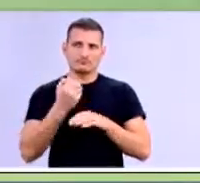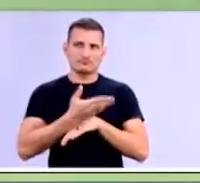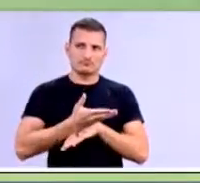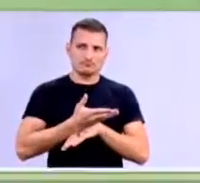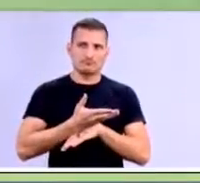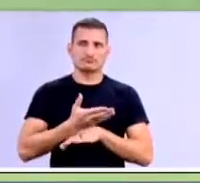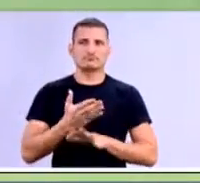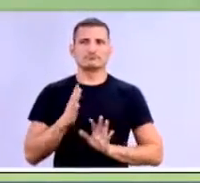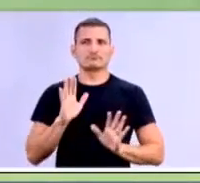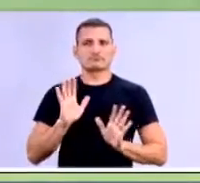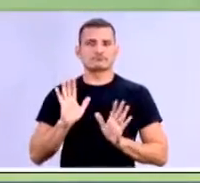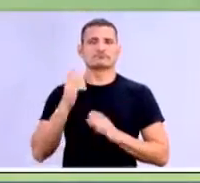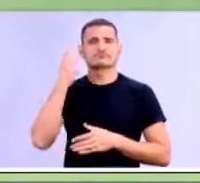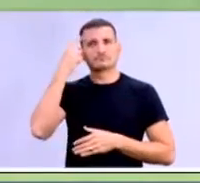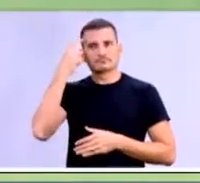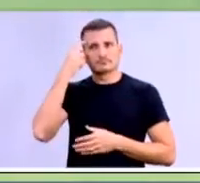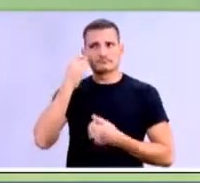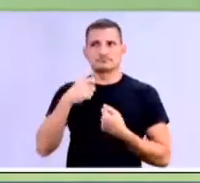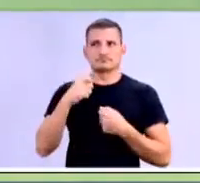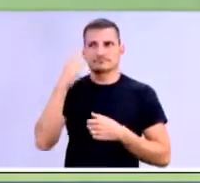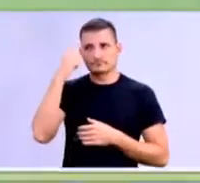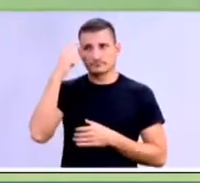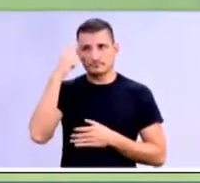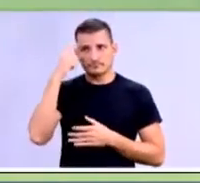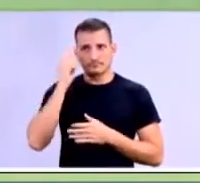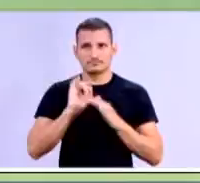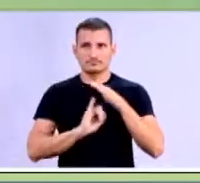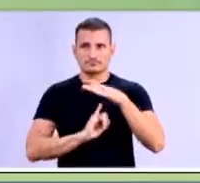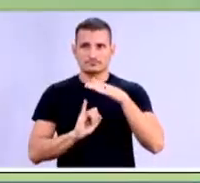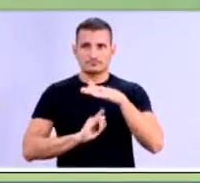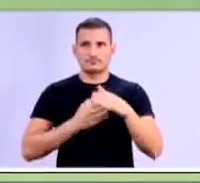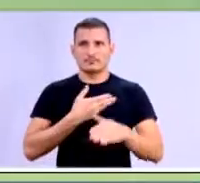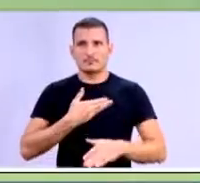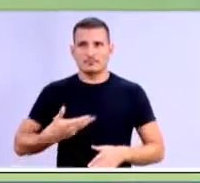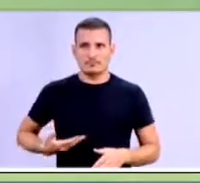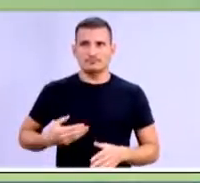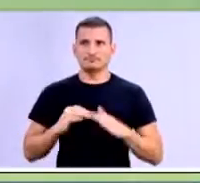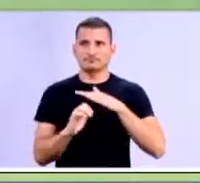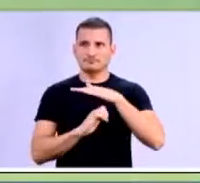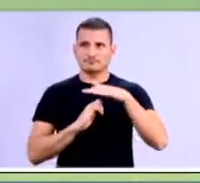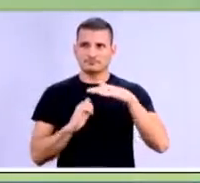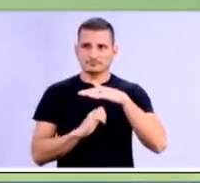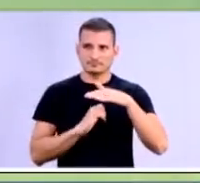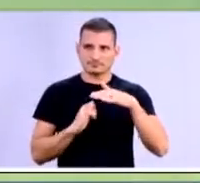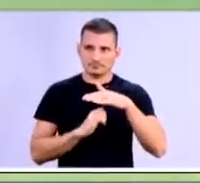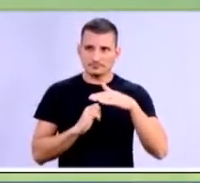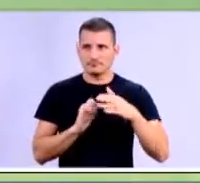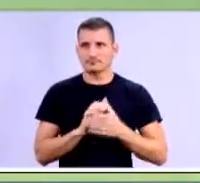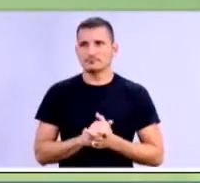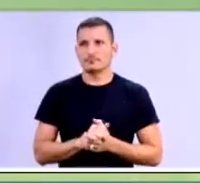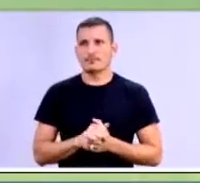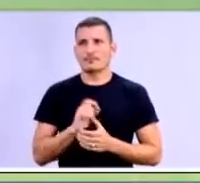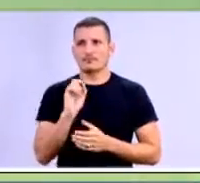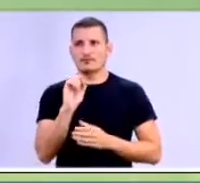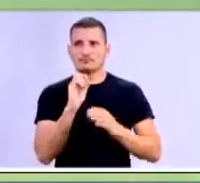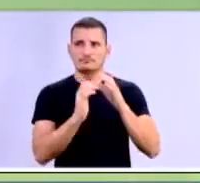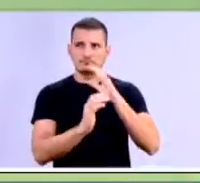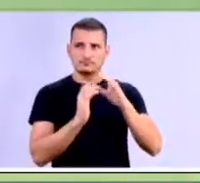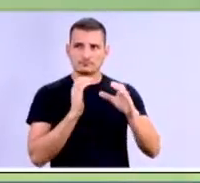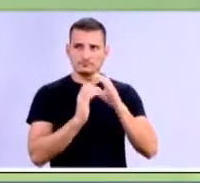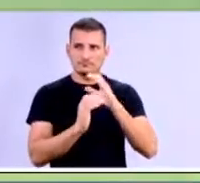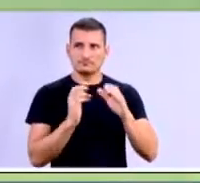gente precisa repensar um pouco isso, né? Em instituições públicas e empresas que visa a comunicação